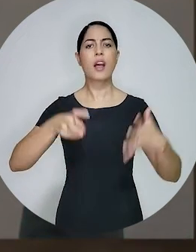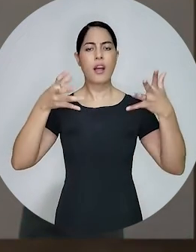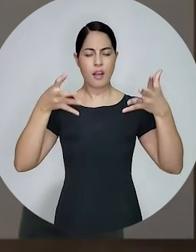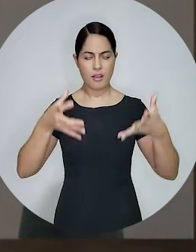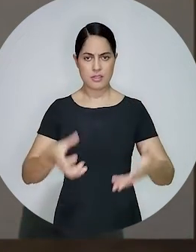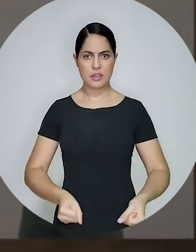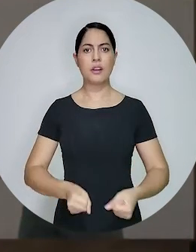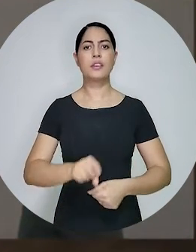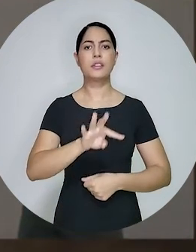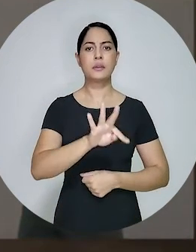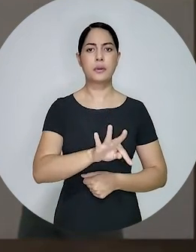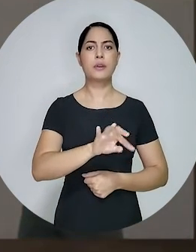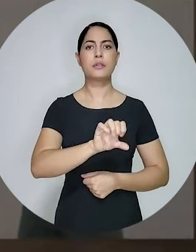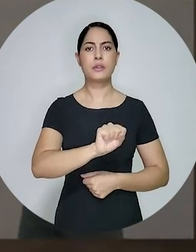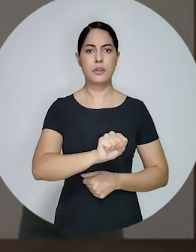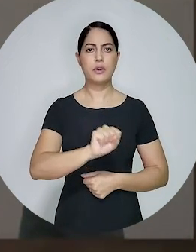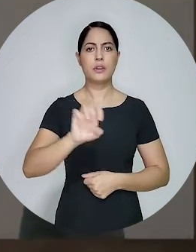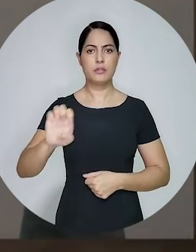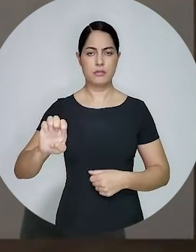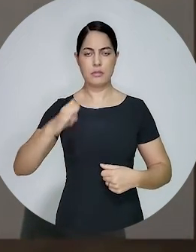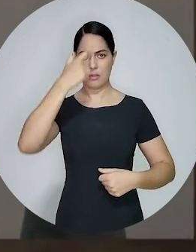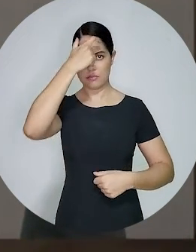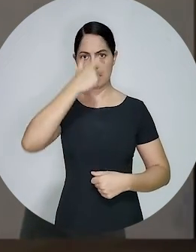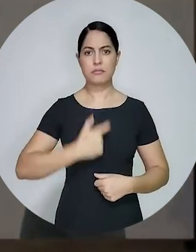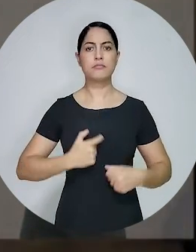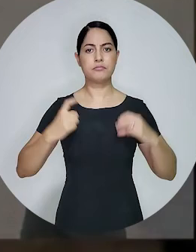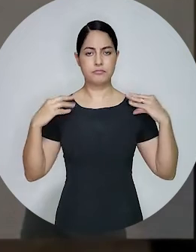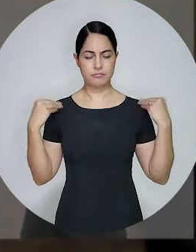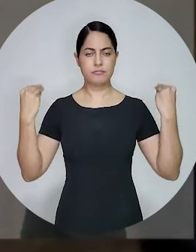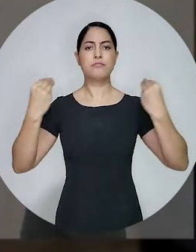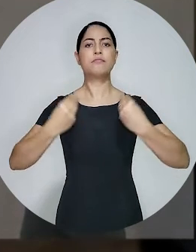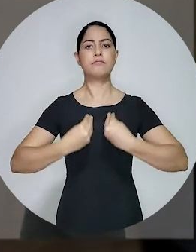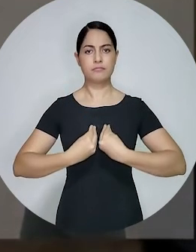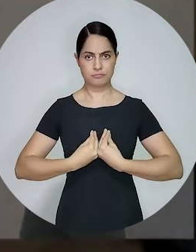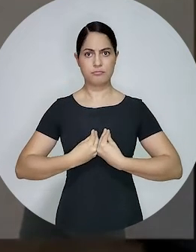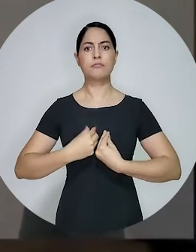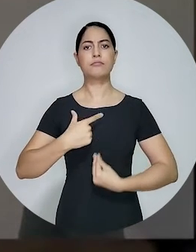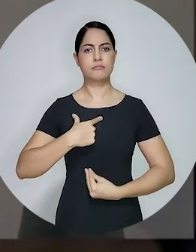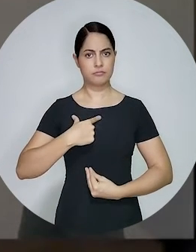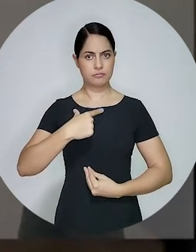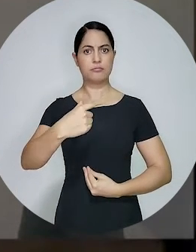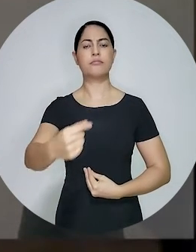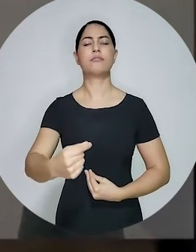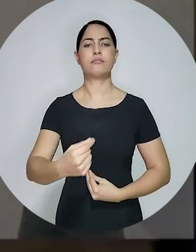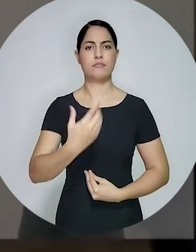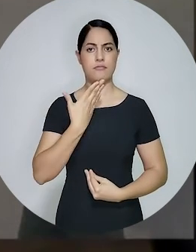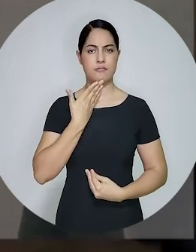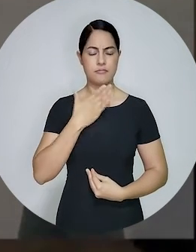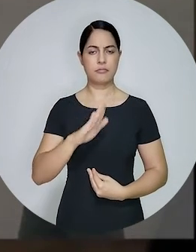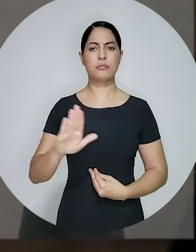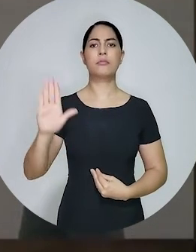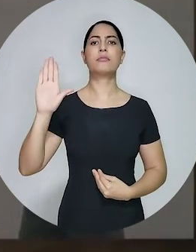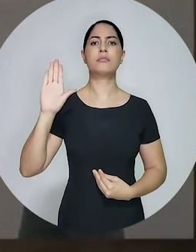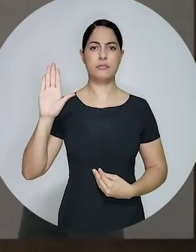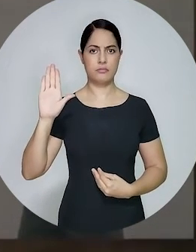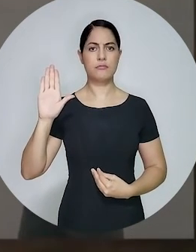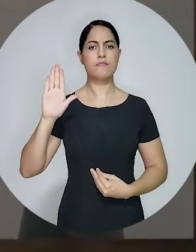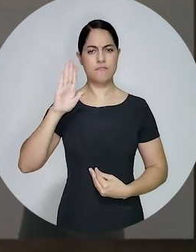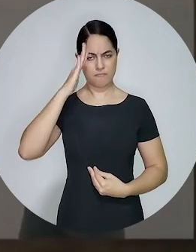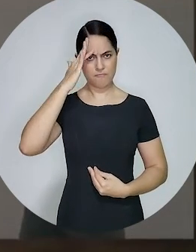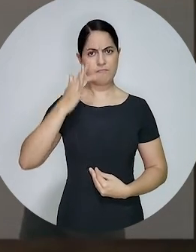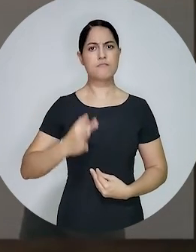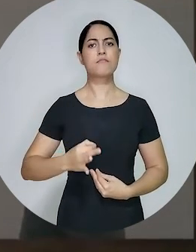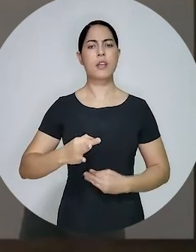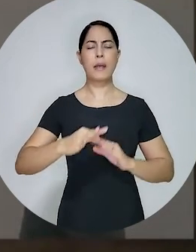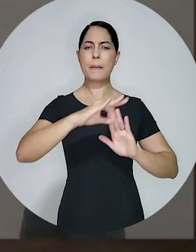ministro efetivo do Tribunal Superior Eleitoral, para o qual fui eleito, e